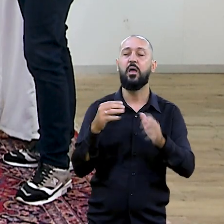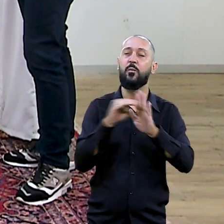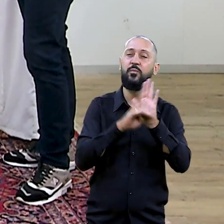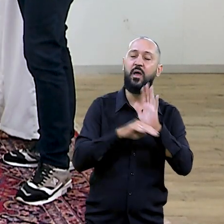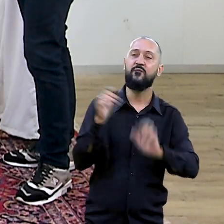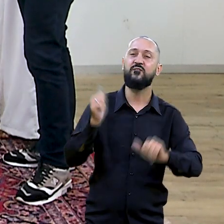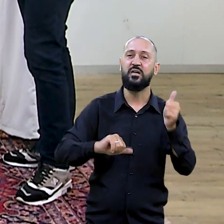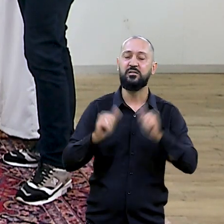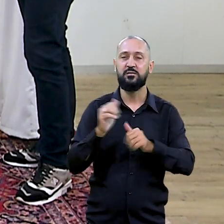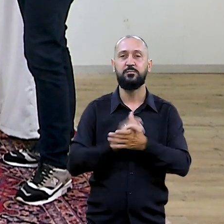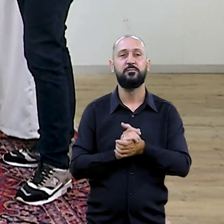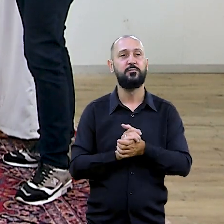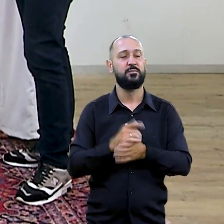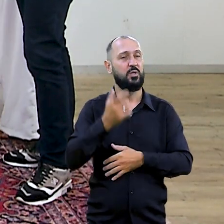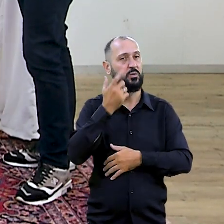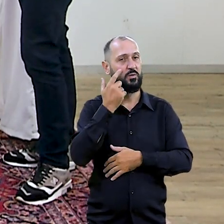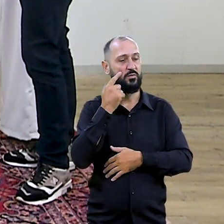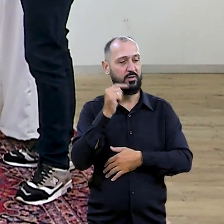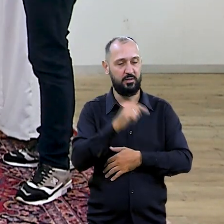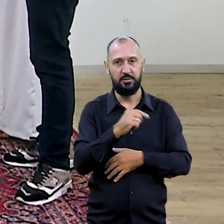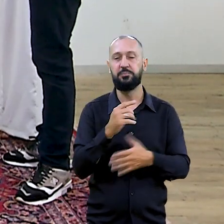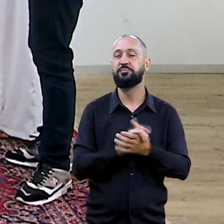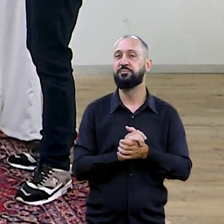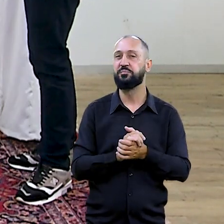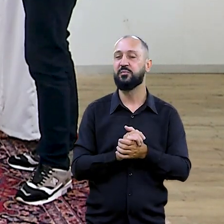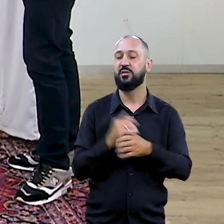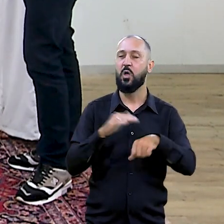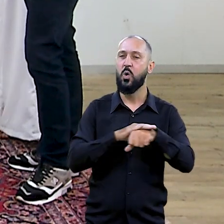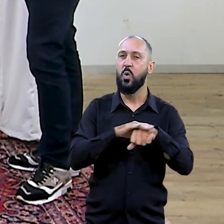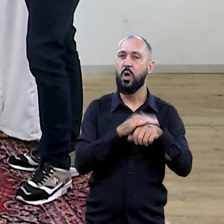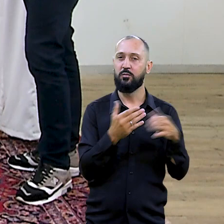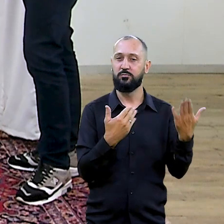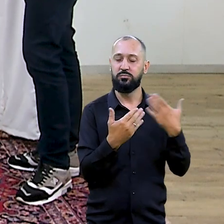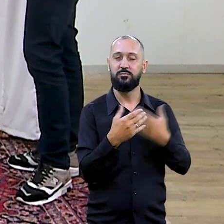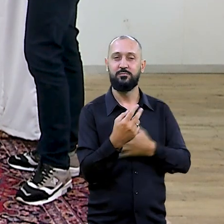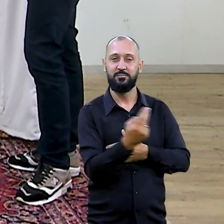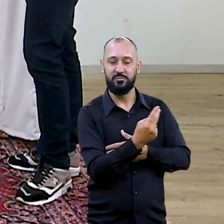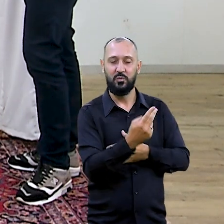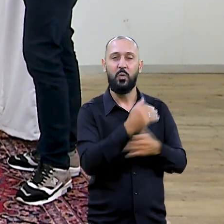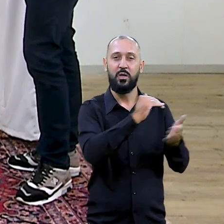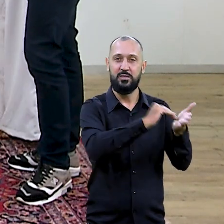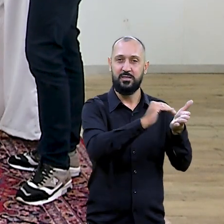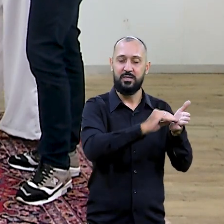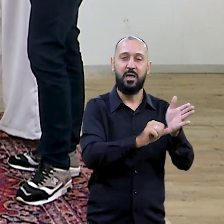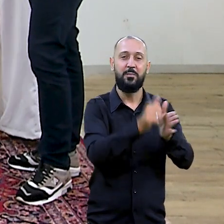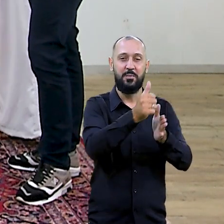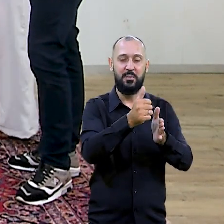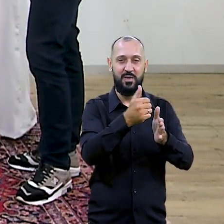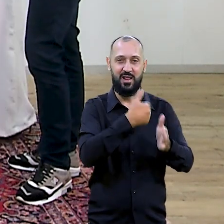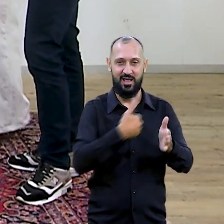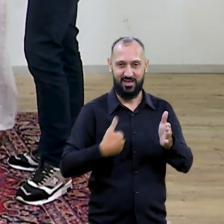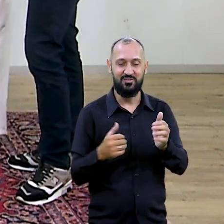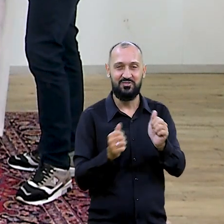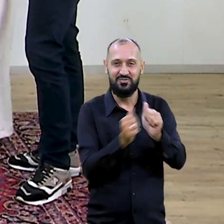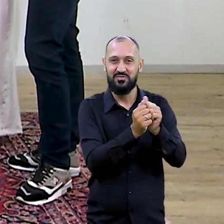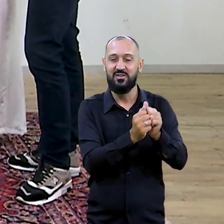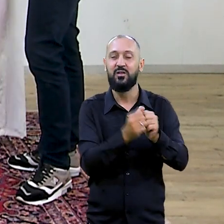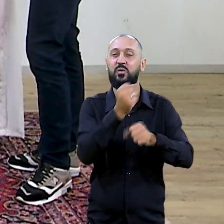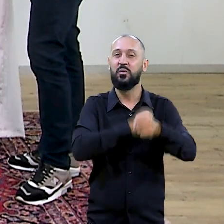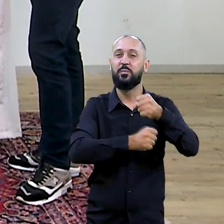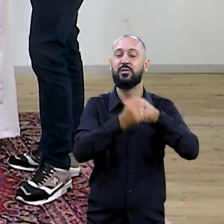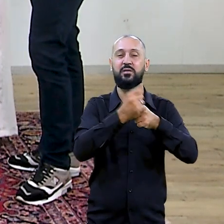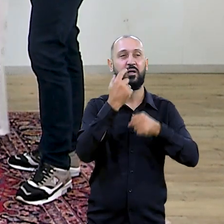a primeira-dama, sobre as campanhas do ano passado, né, Aretha? São vários tipos de peças, né? Isso. Assim, cobertores, a gente pede muita